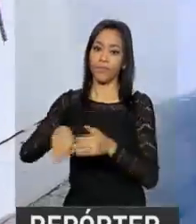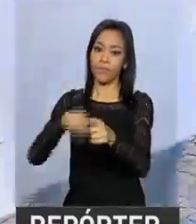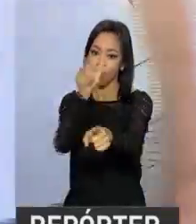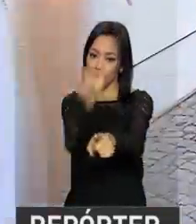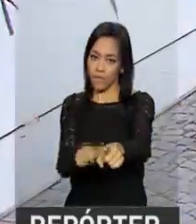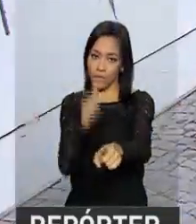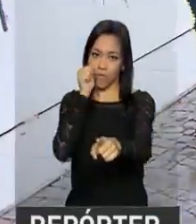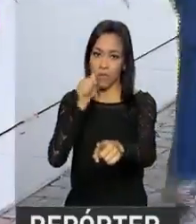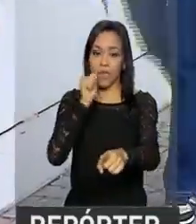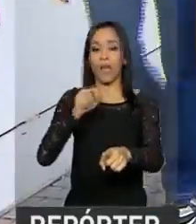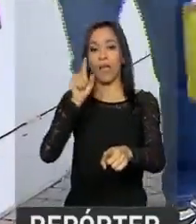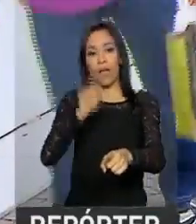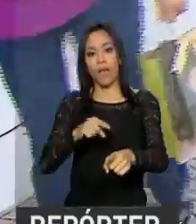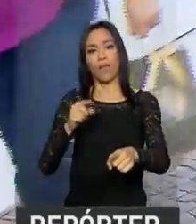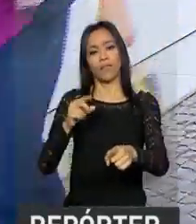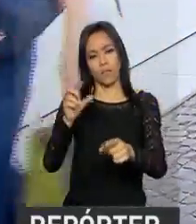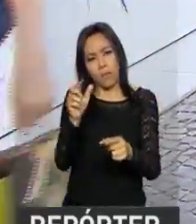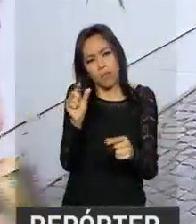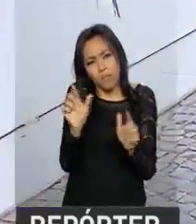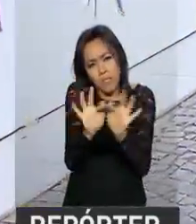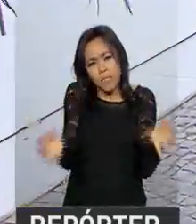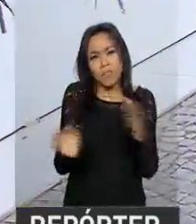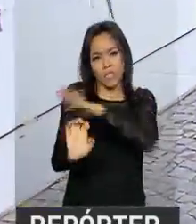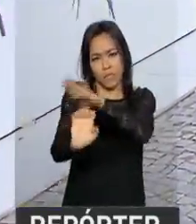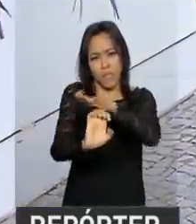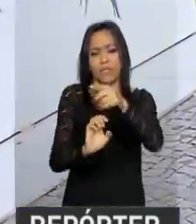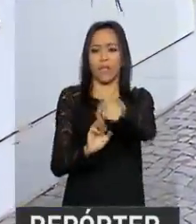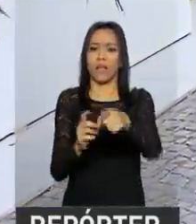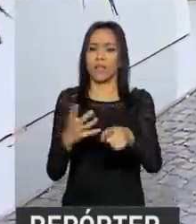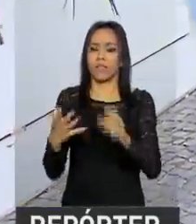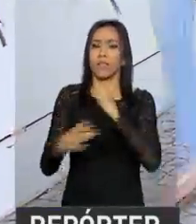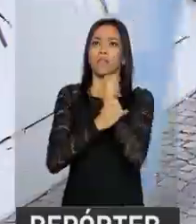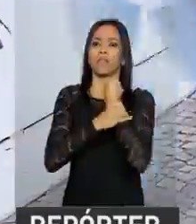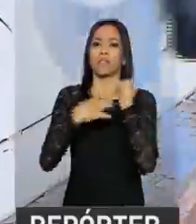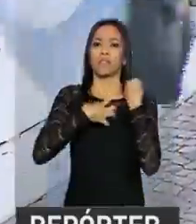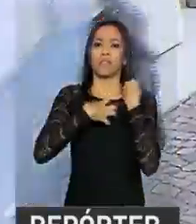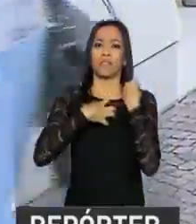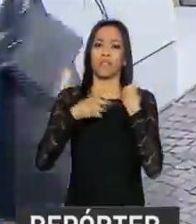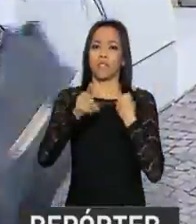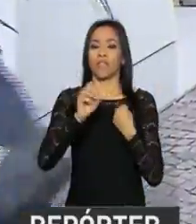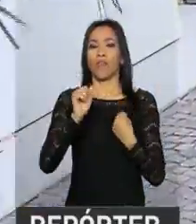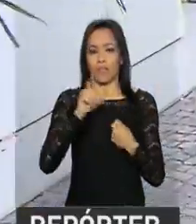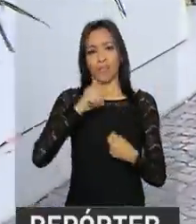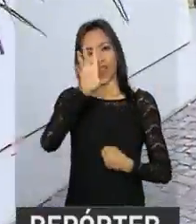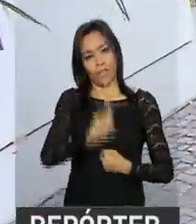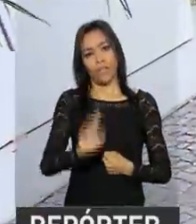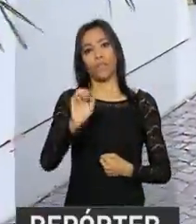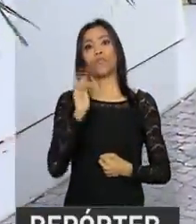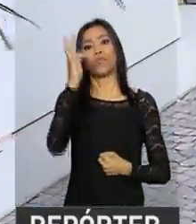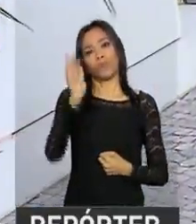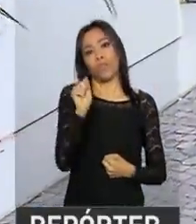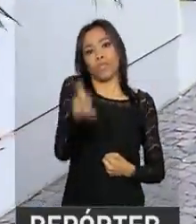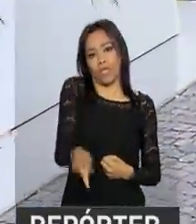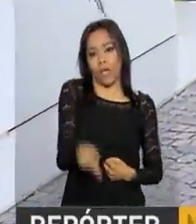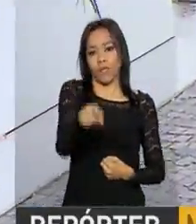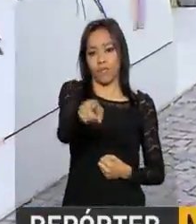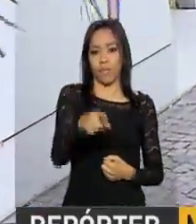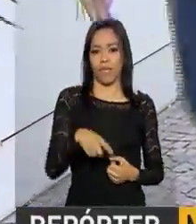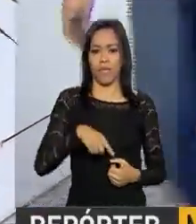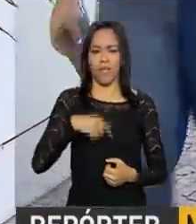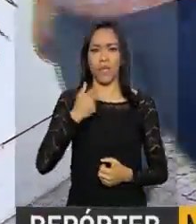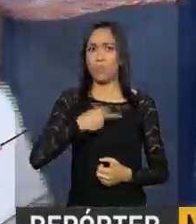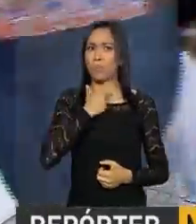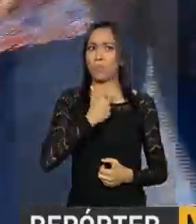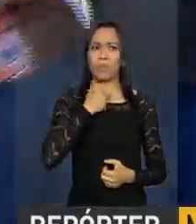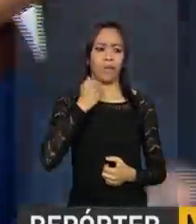é microempreendedora e se sente mais segura por saber que terá direito ao benefício quando se aposentar. Mais tarde, quando eu não puder mais